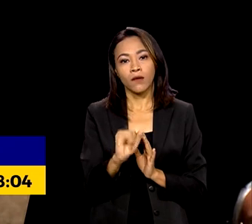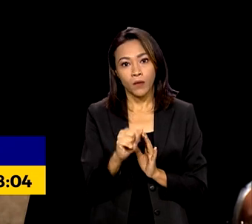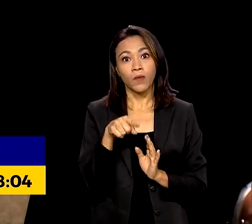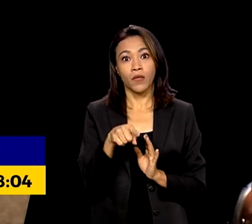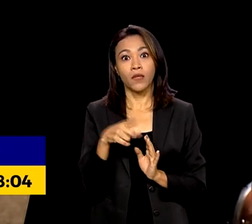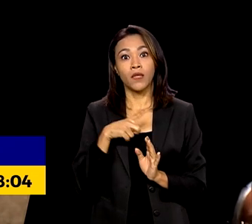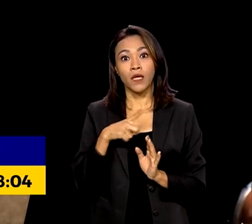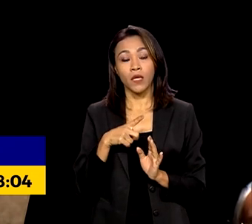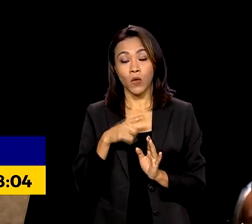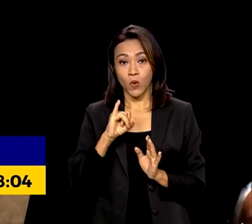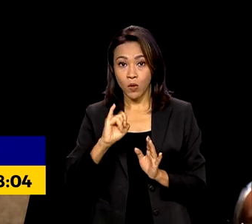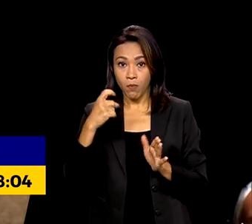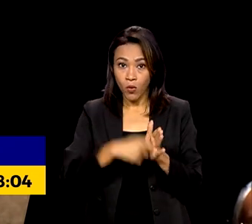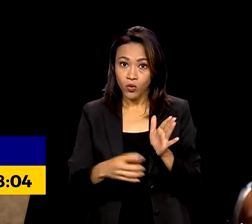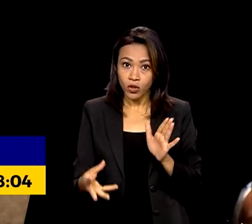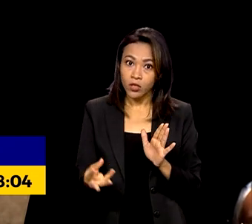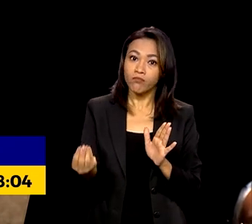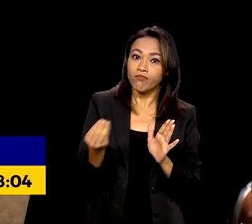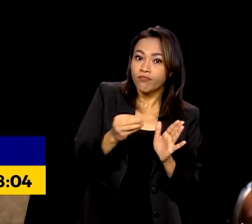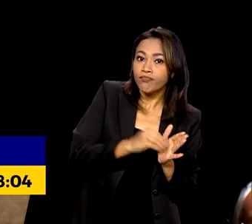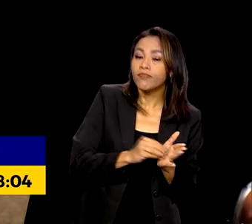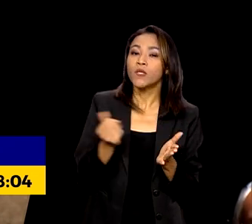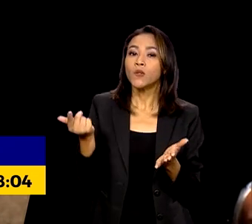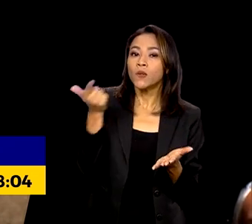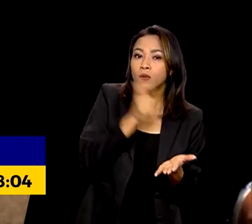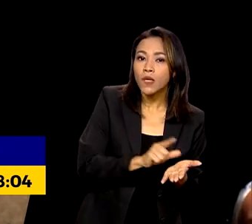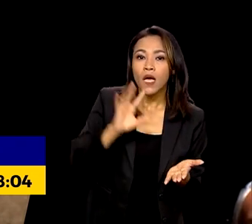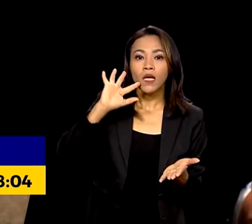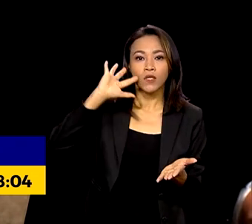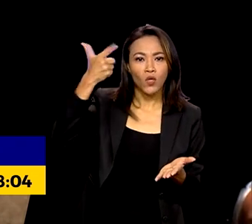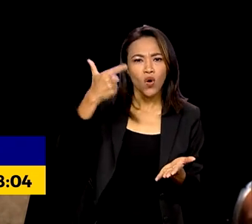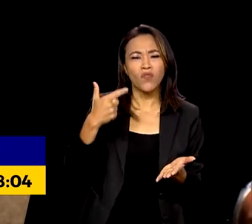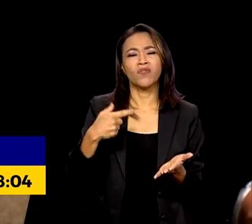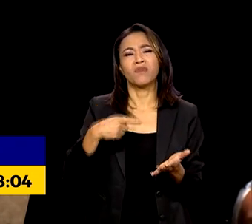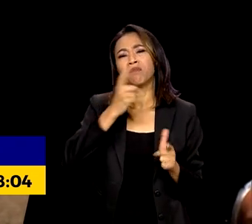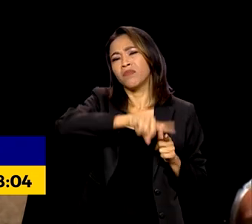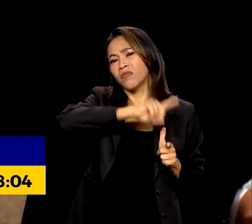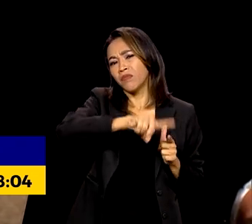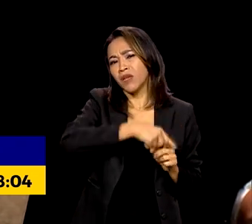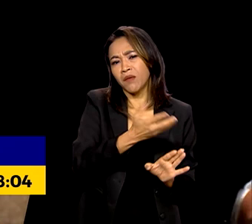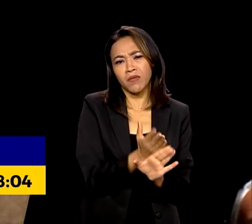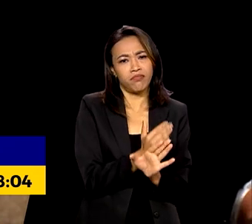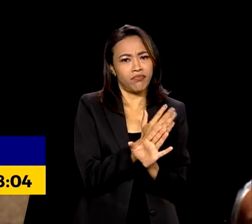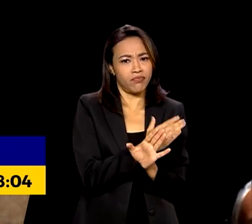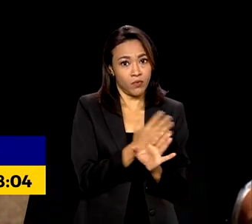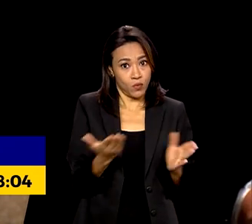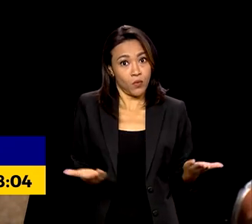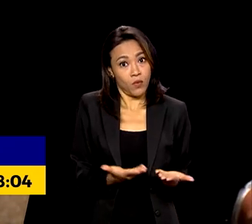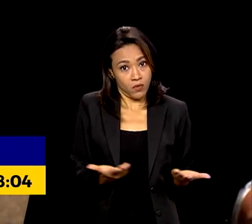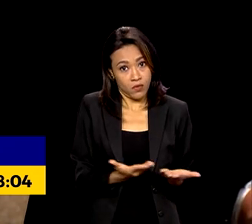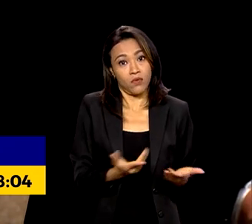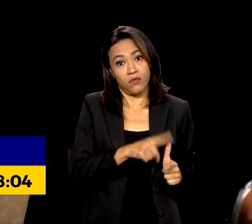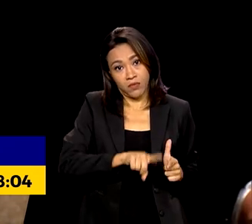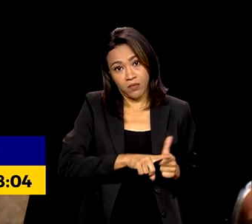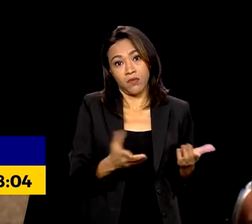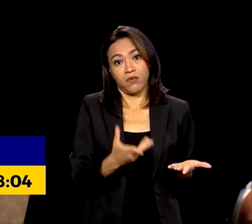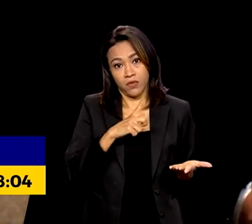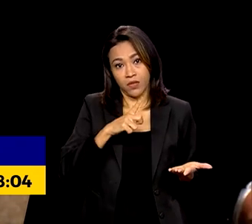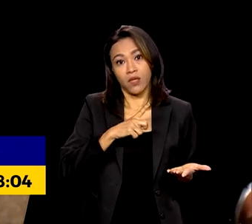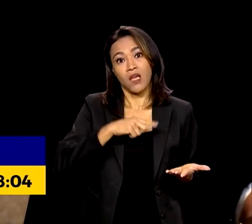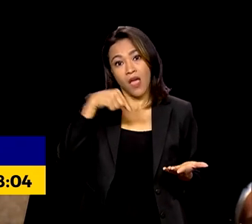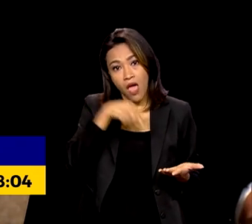que praticamente resolve uma boa parte dos vícios do atual sistema tributário, que, na minha opinião,